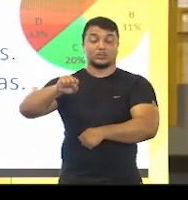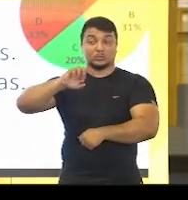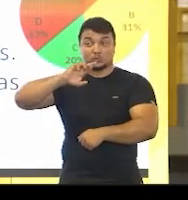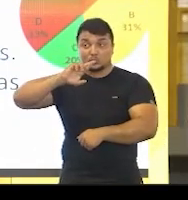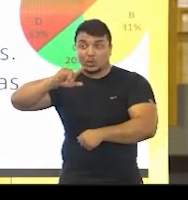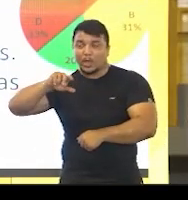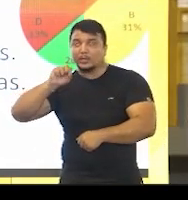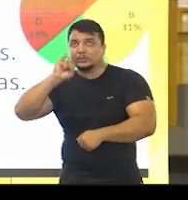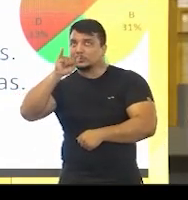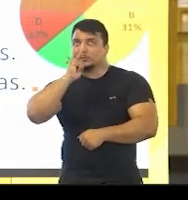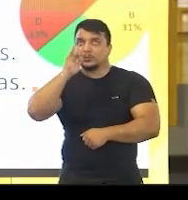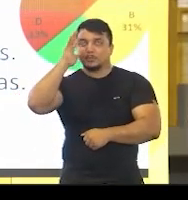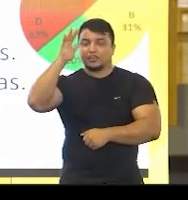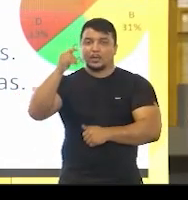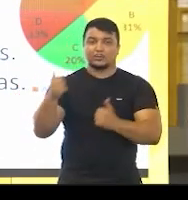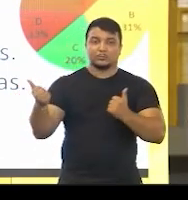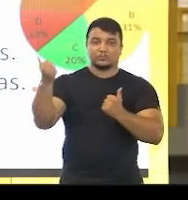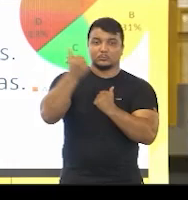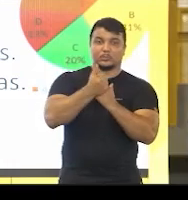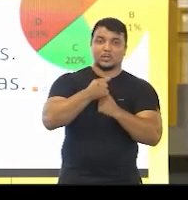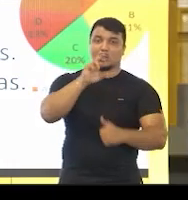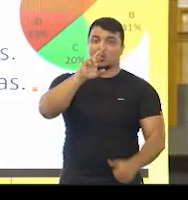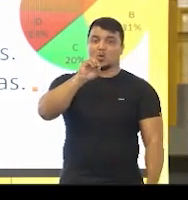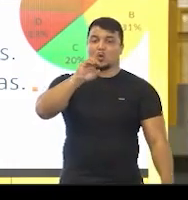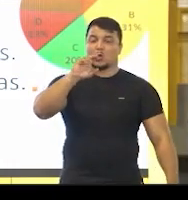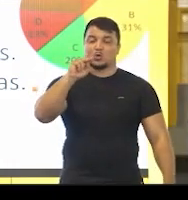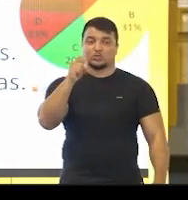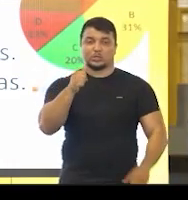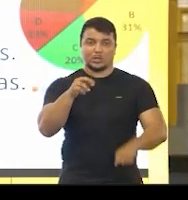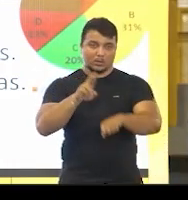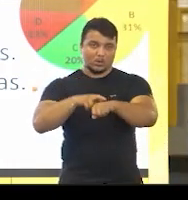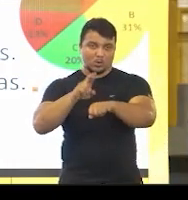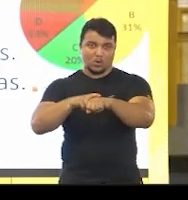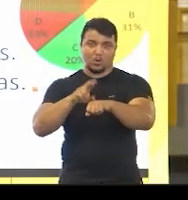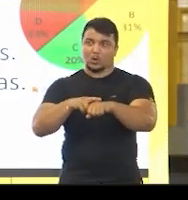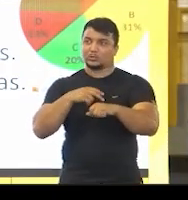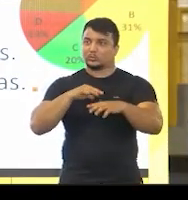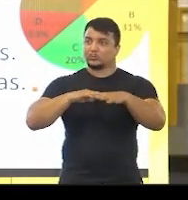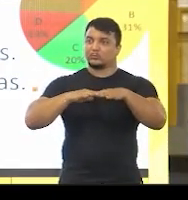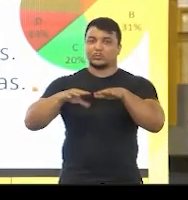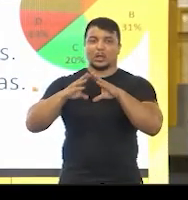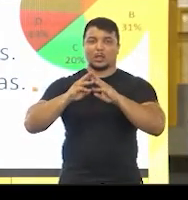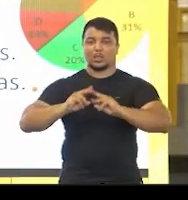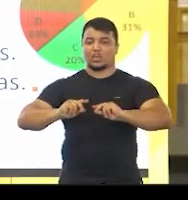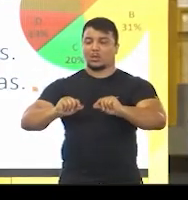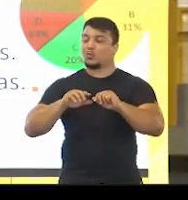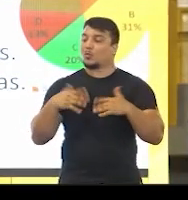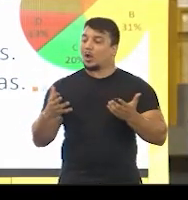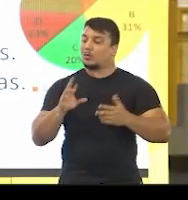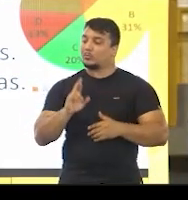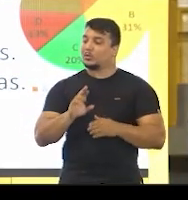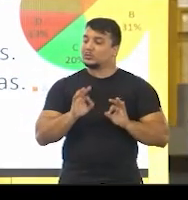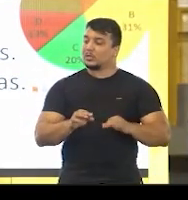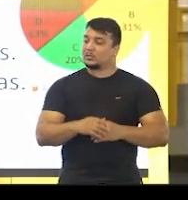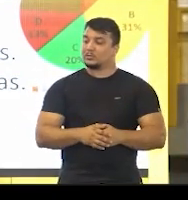ígneas, tivesse um mapa de rochas sedimentares, vocês iam marcar agora qual a